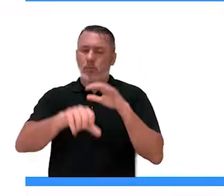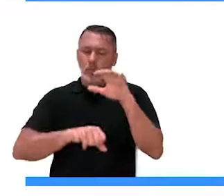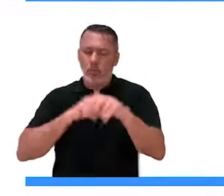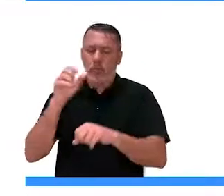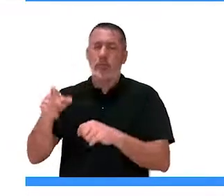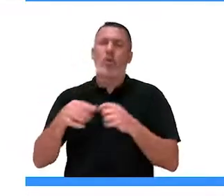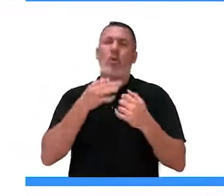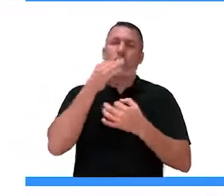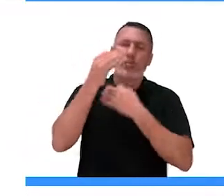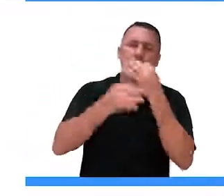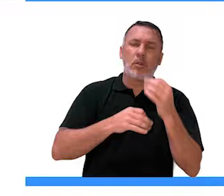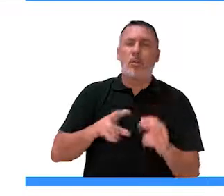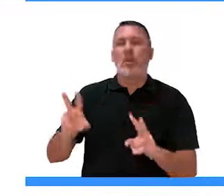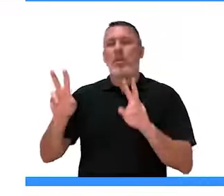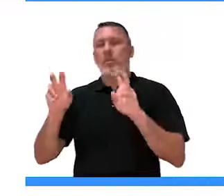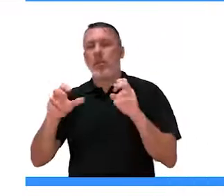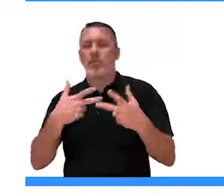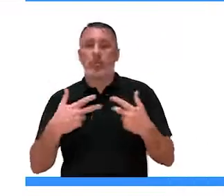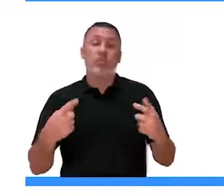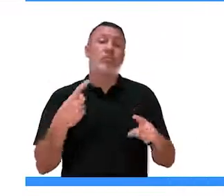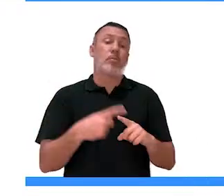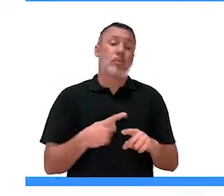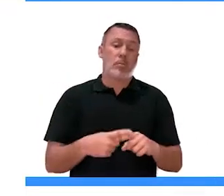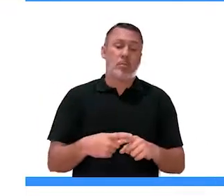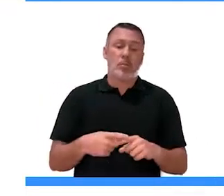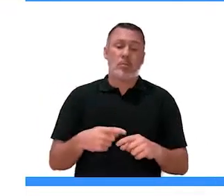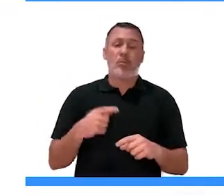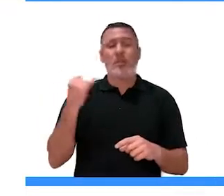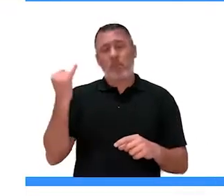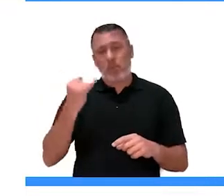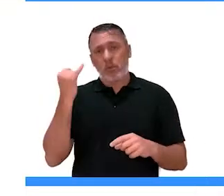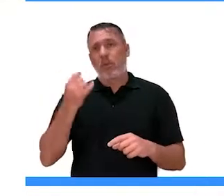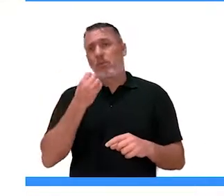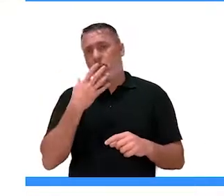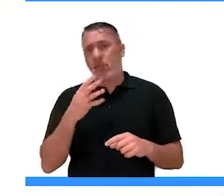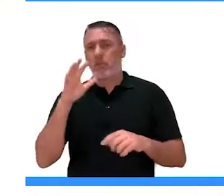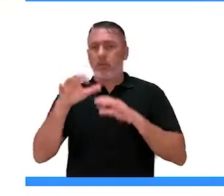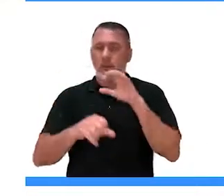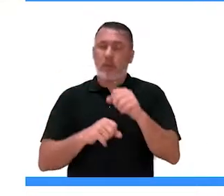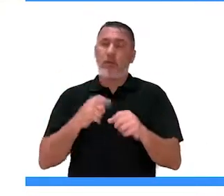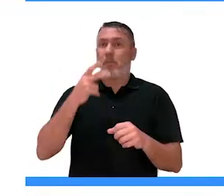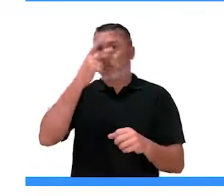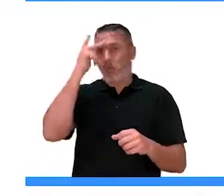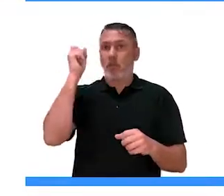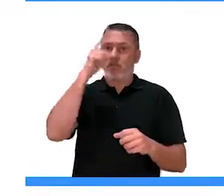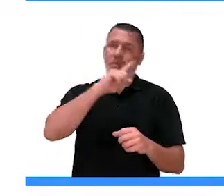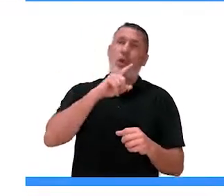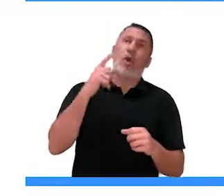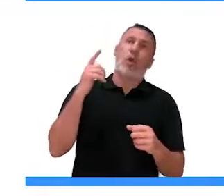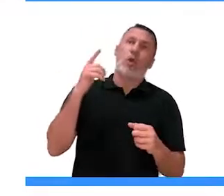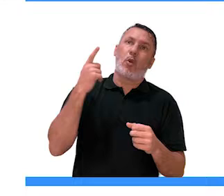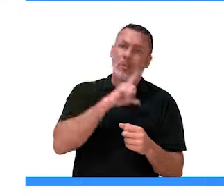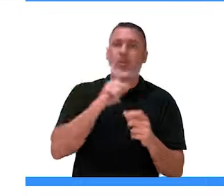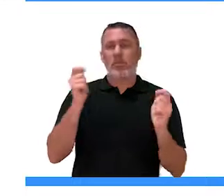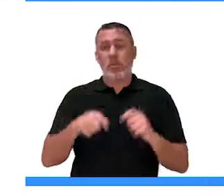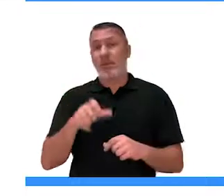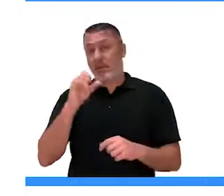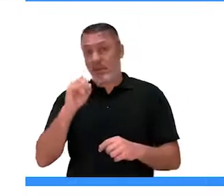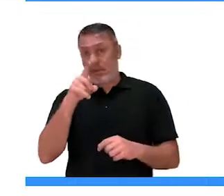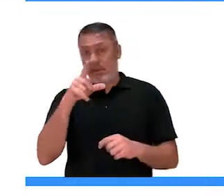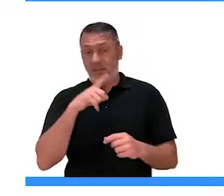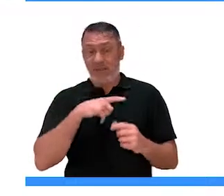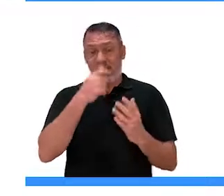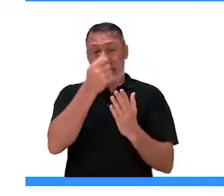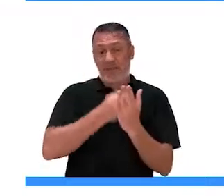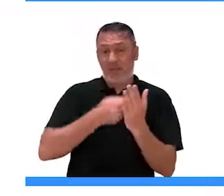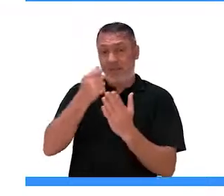vão lá, olhem as opções de tema, porque né, é difícil acertar, mas tem gente que chega perto. E outra coisa, se